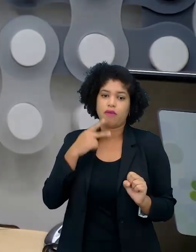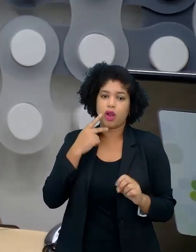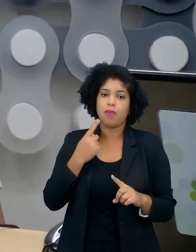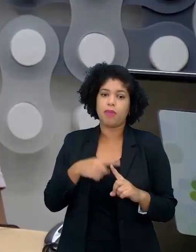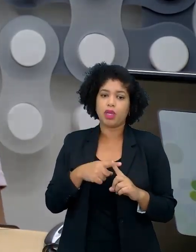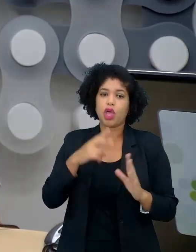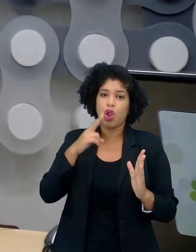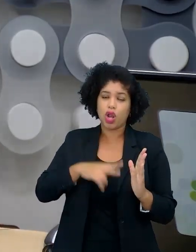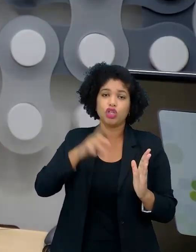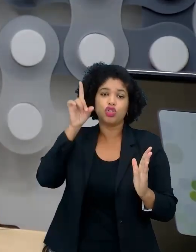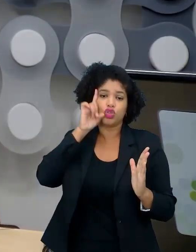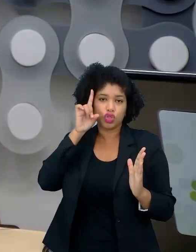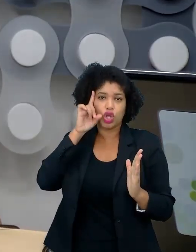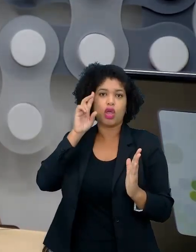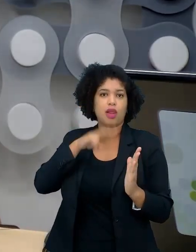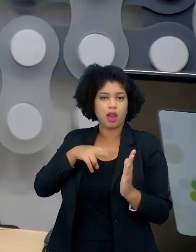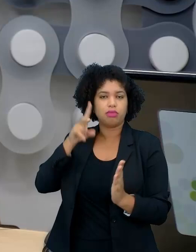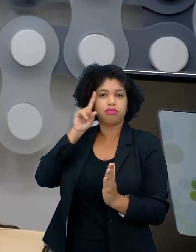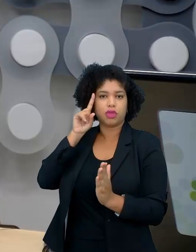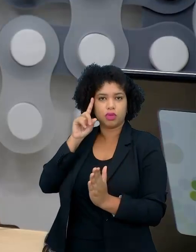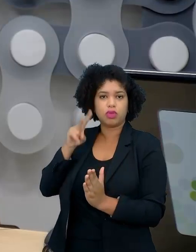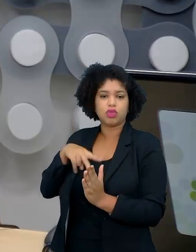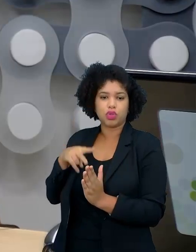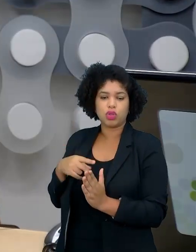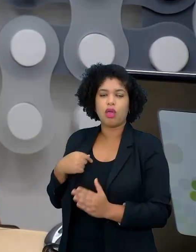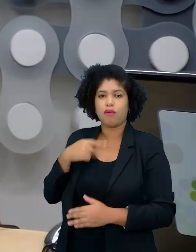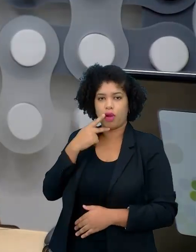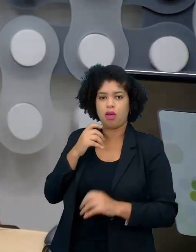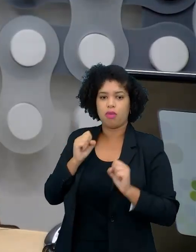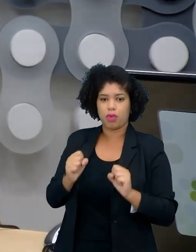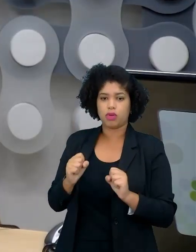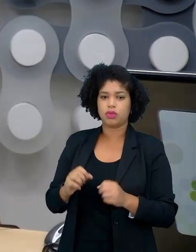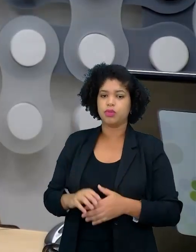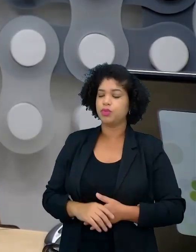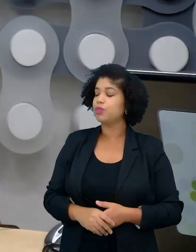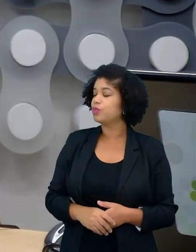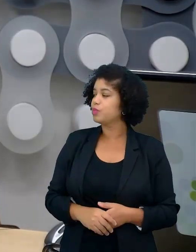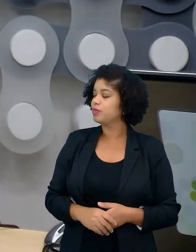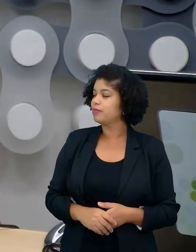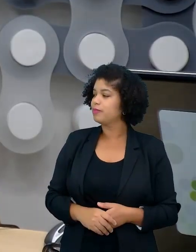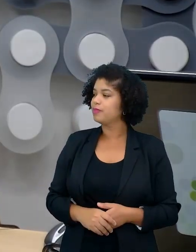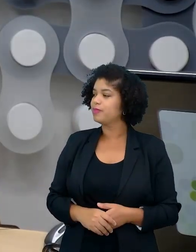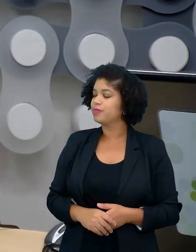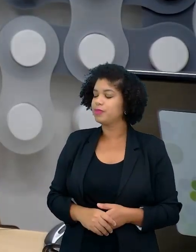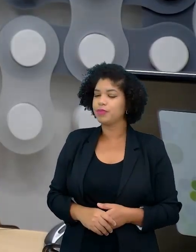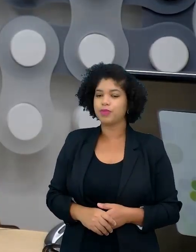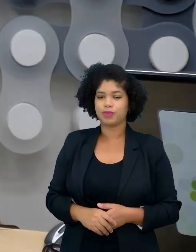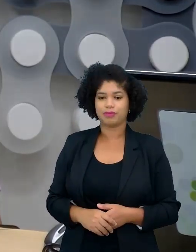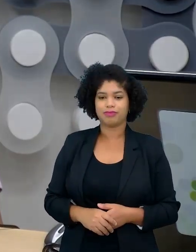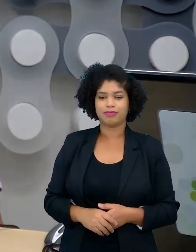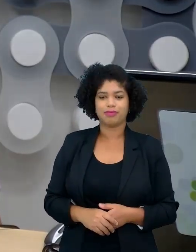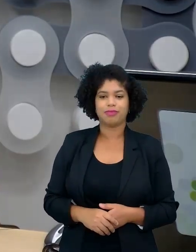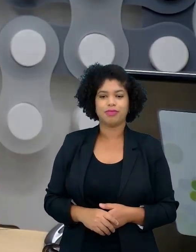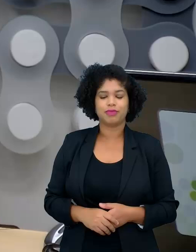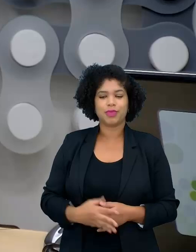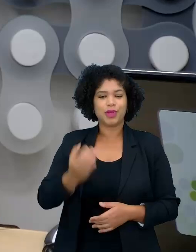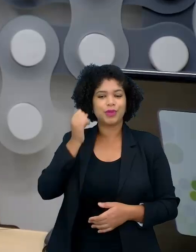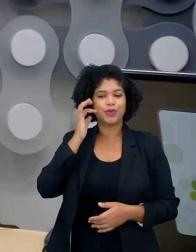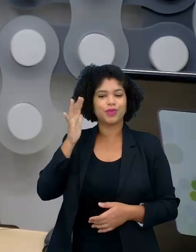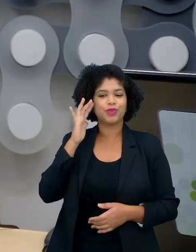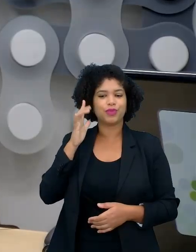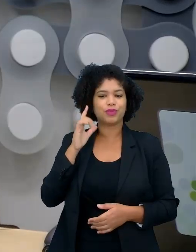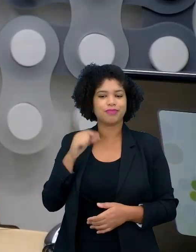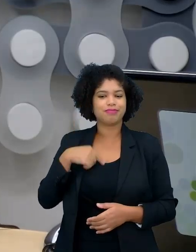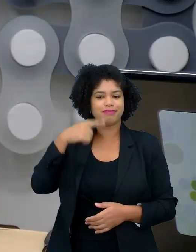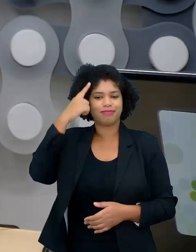leio o currículo todos os dias, professores. Eu tenho propriedade para falar acerca disso. Então, vamos pensar. E quando a gente